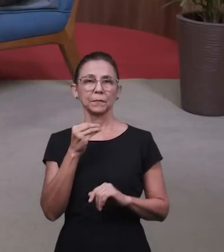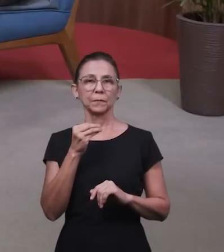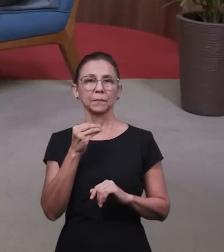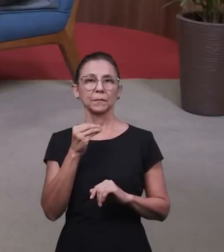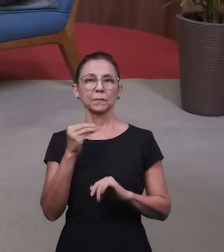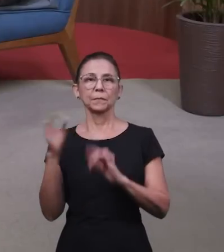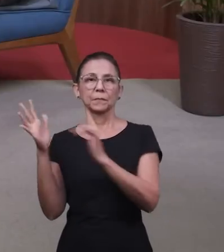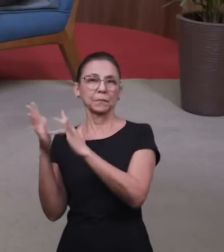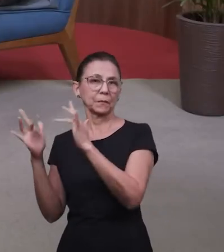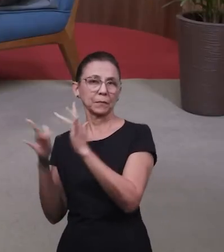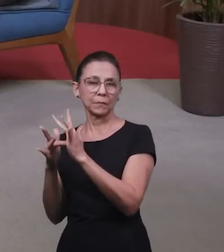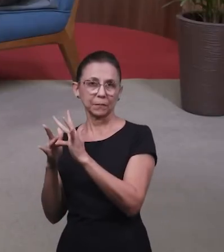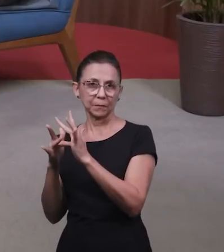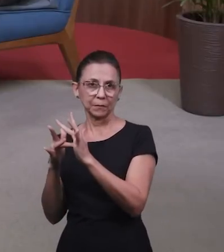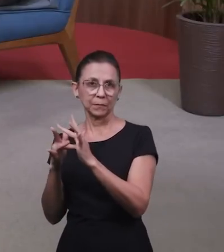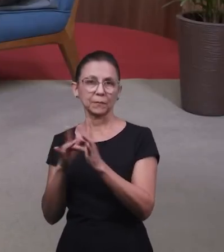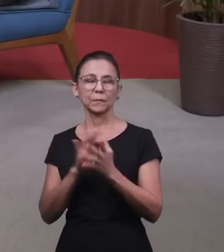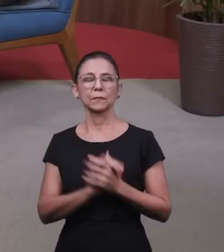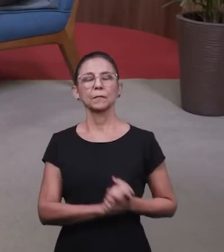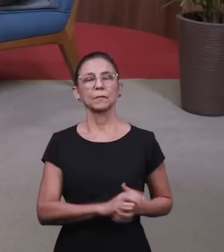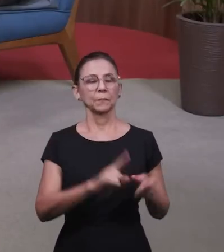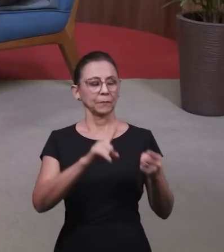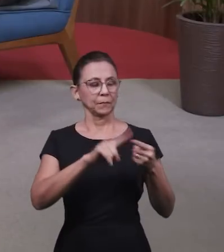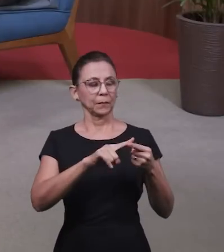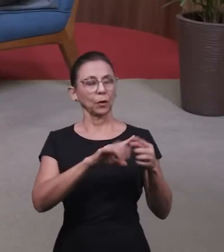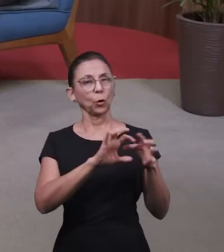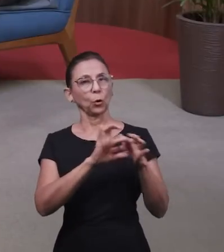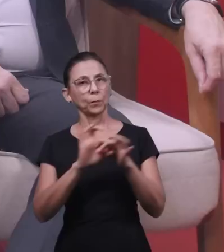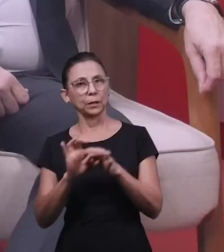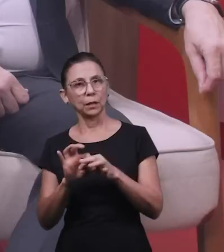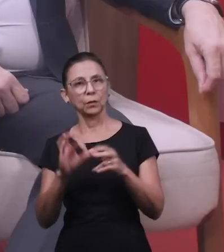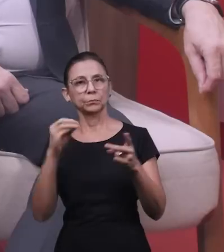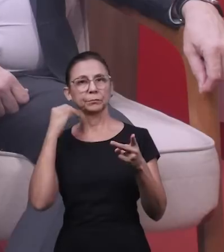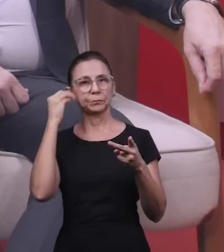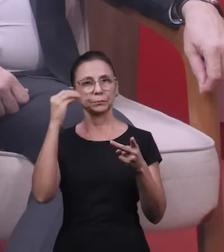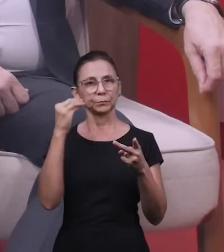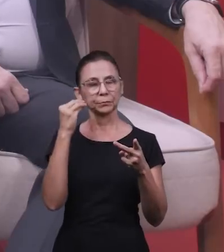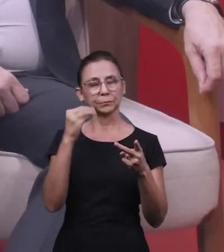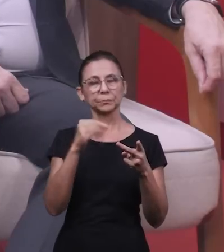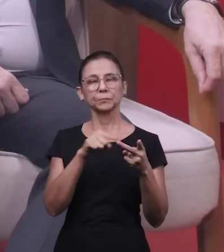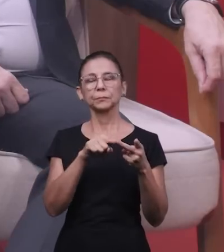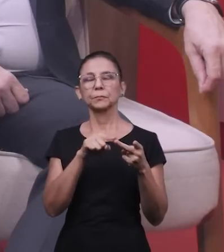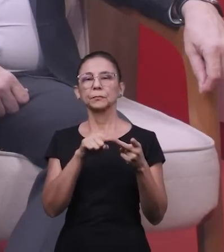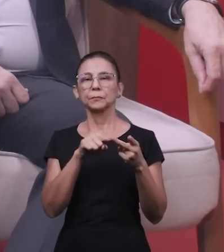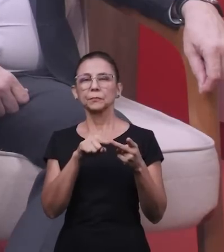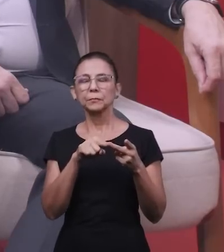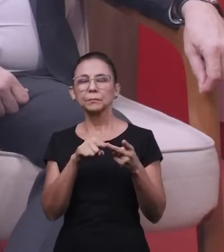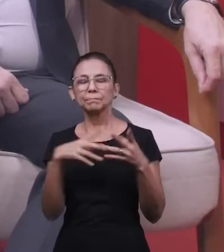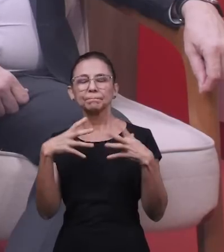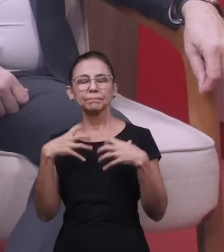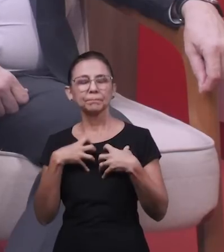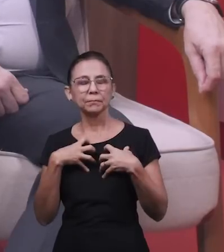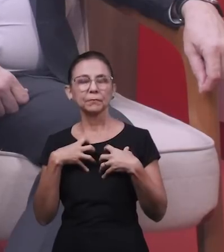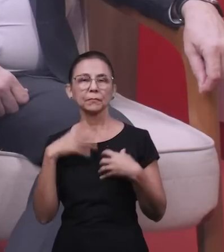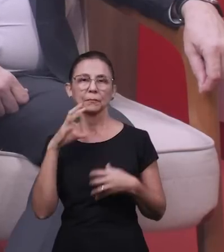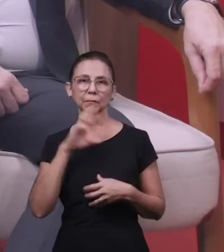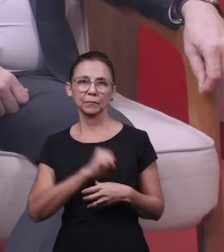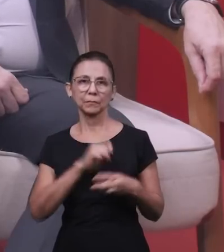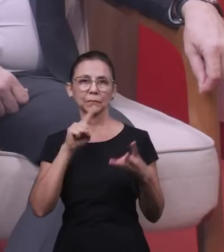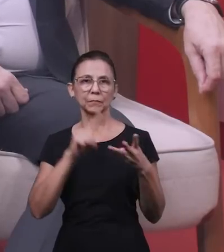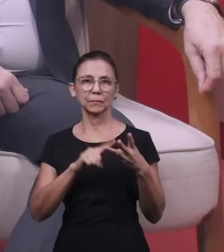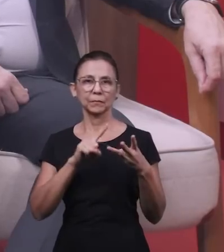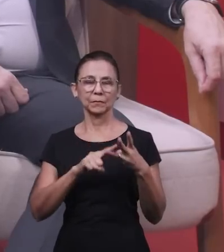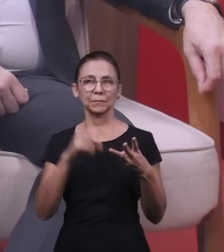Jesus a cada dia. Amém. A experiência da comunhão, a experiência de provar deste amor,